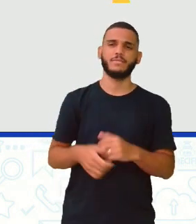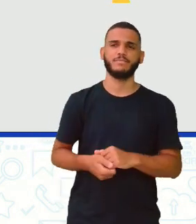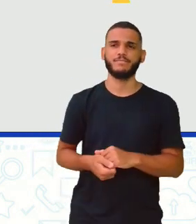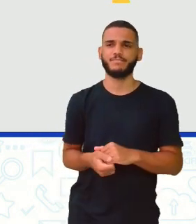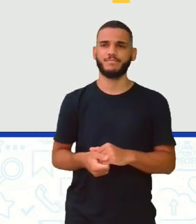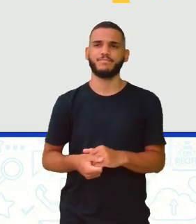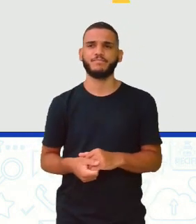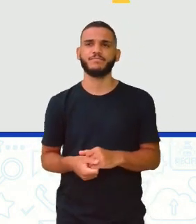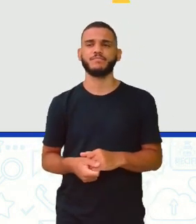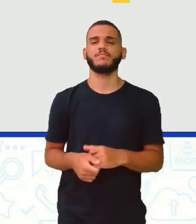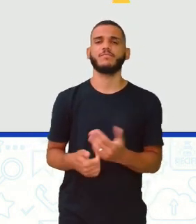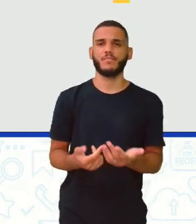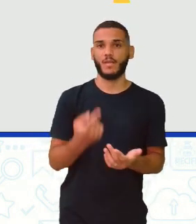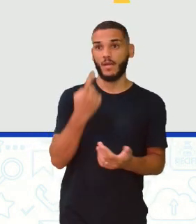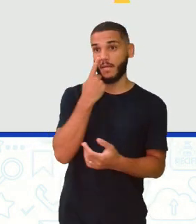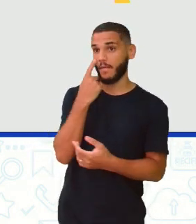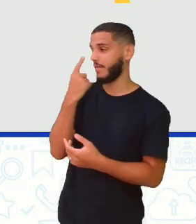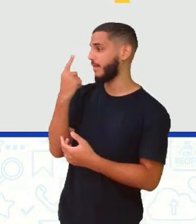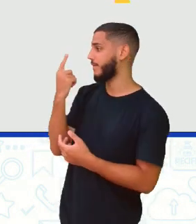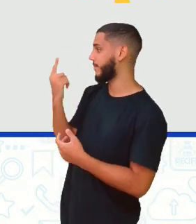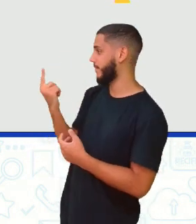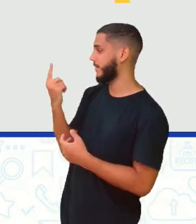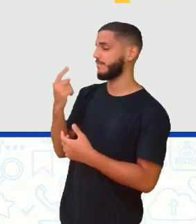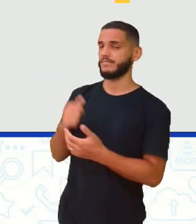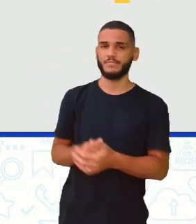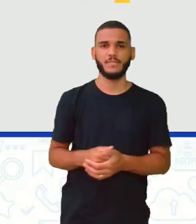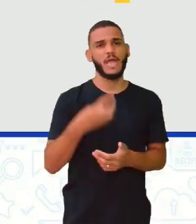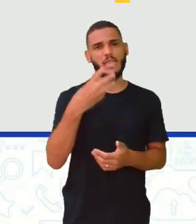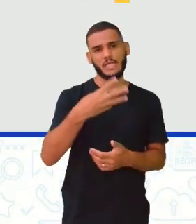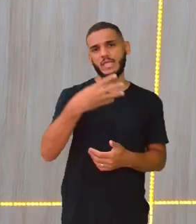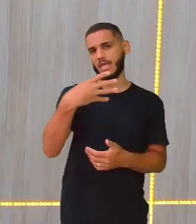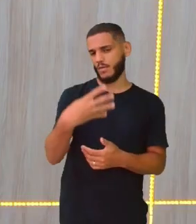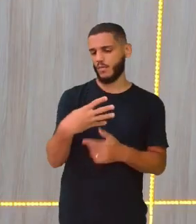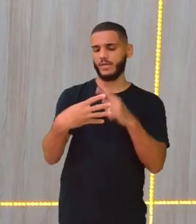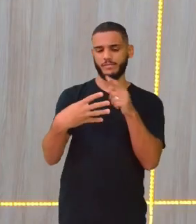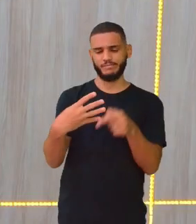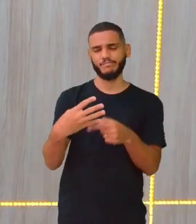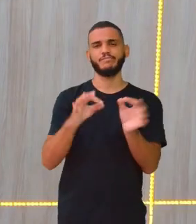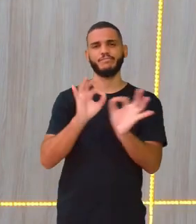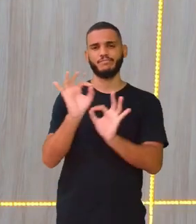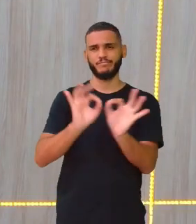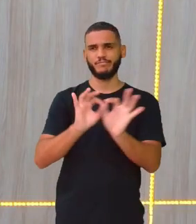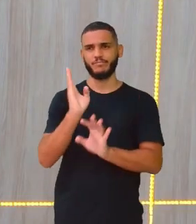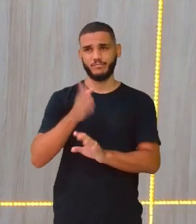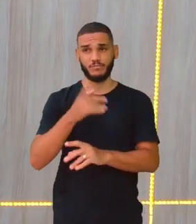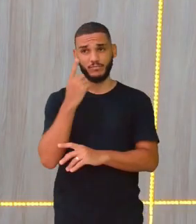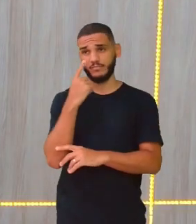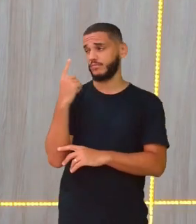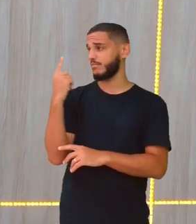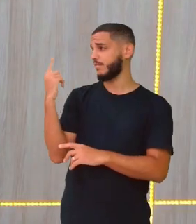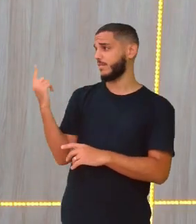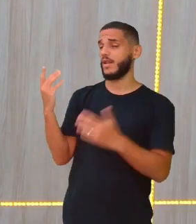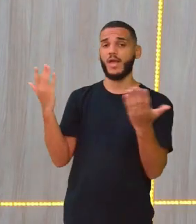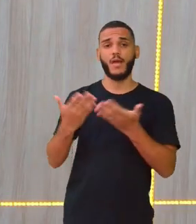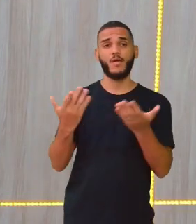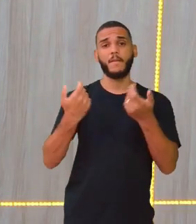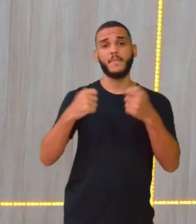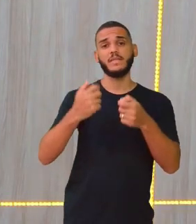23ª é a minha segunda. A 24ª é a minha terceira. Eu quero a 50ª.